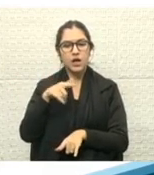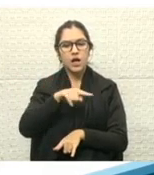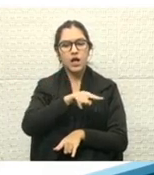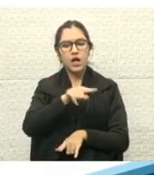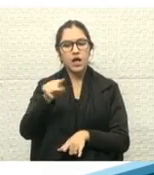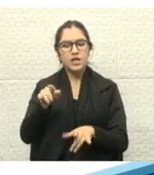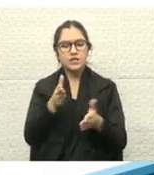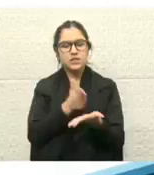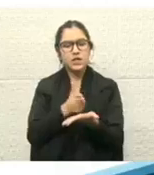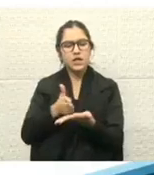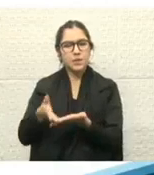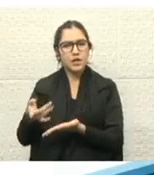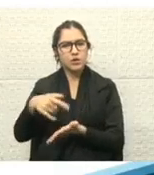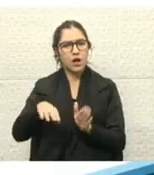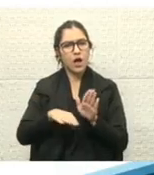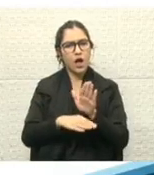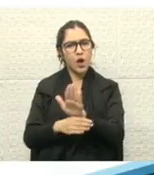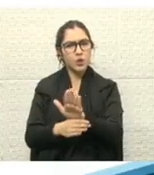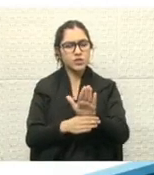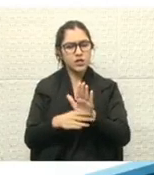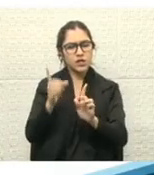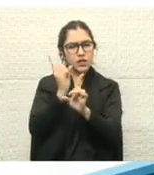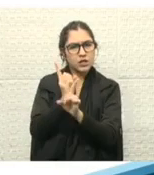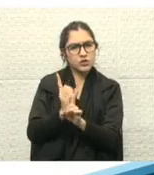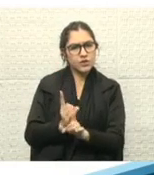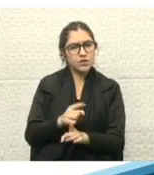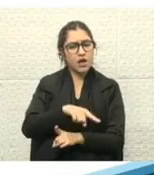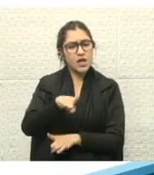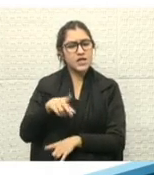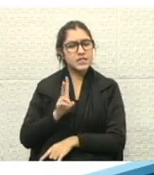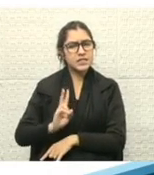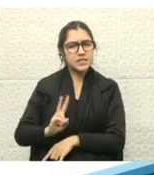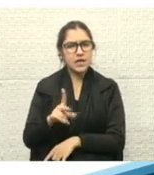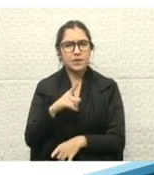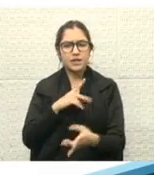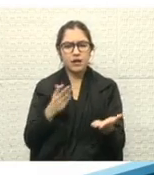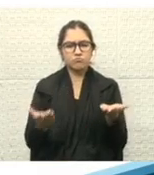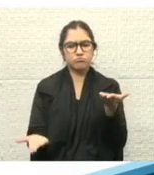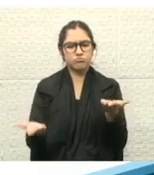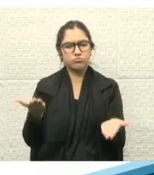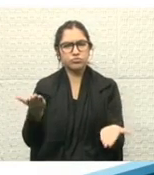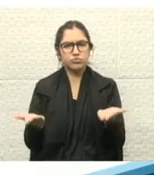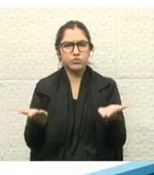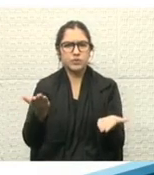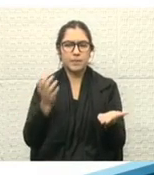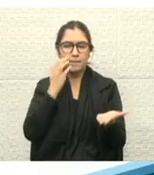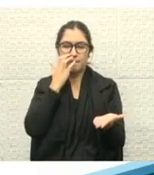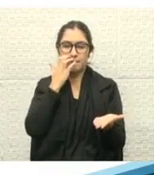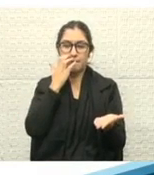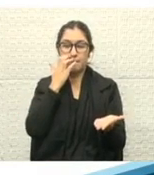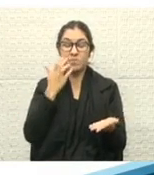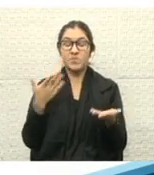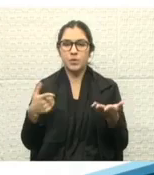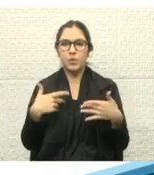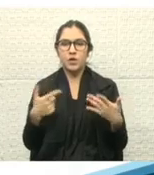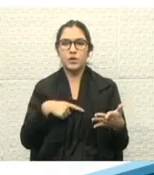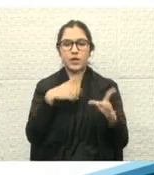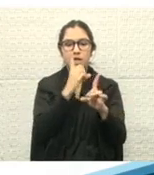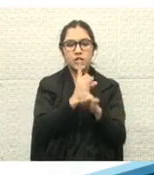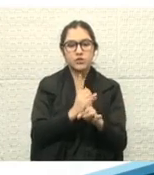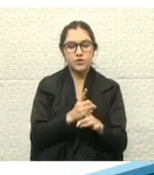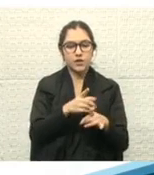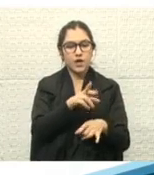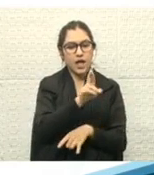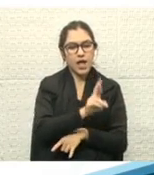esses segmentos que nos auxiliam nessa identificação, eles são sempre perpendiculares aos eixos. Então, quando eu identifico a